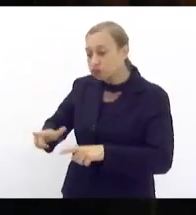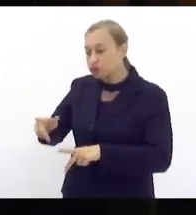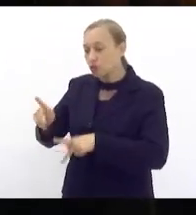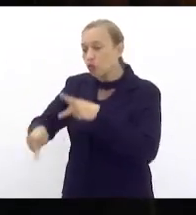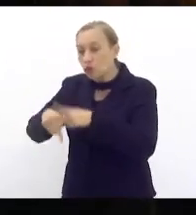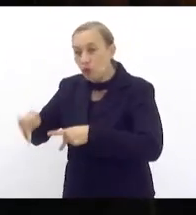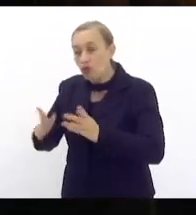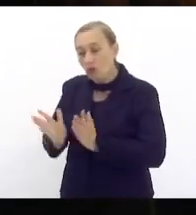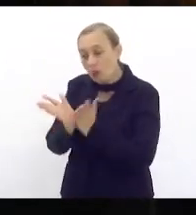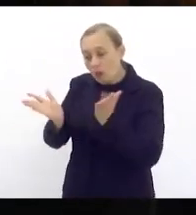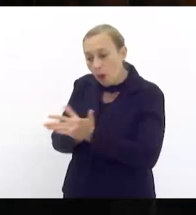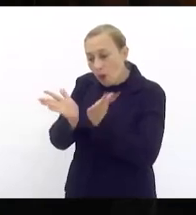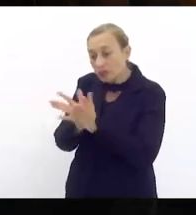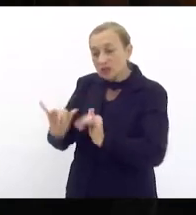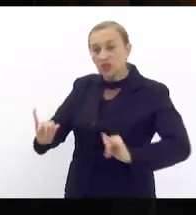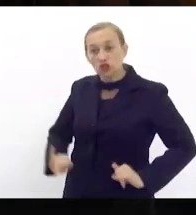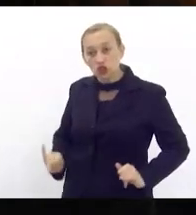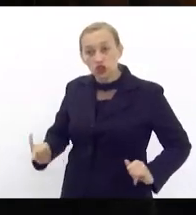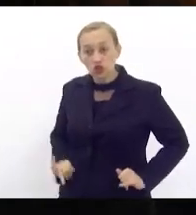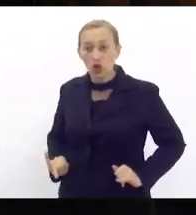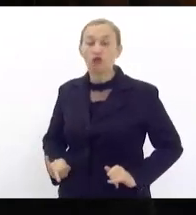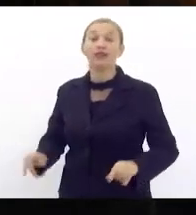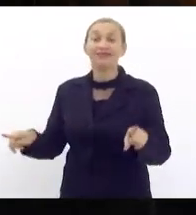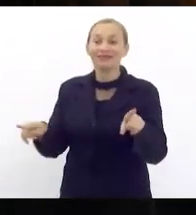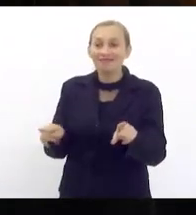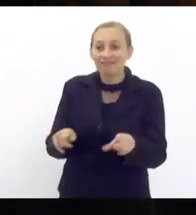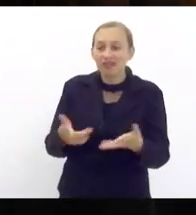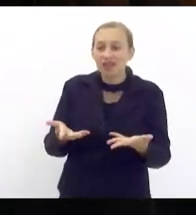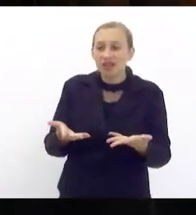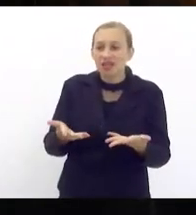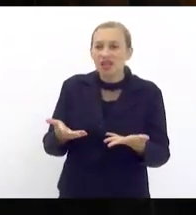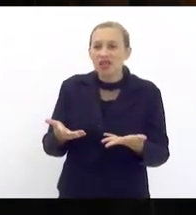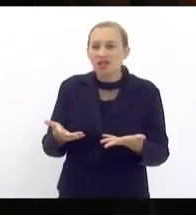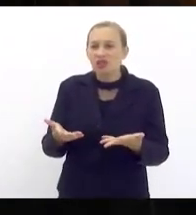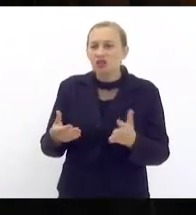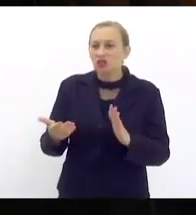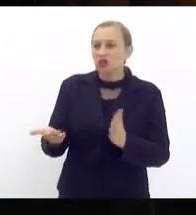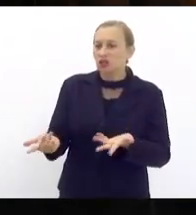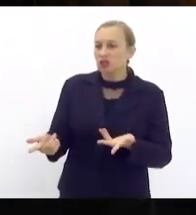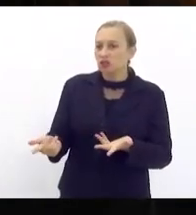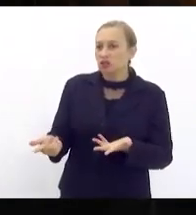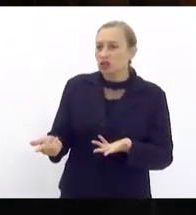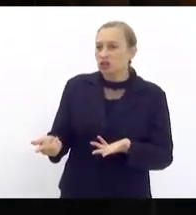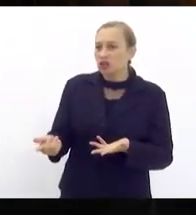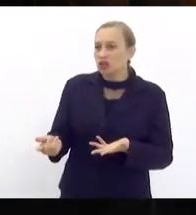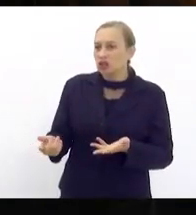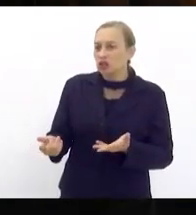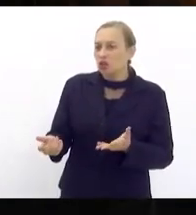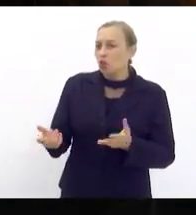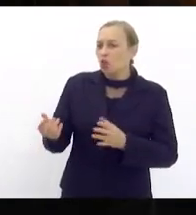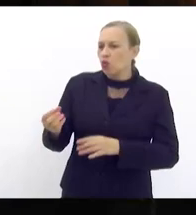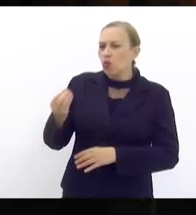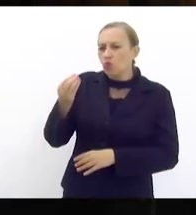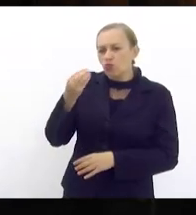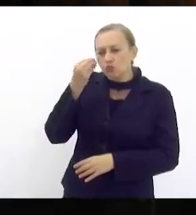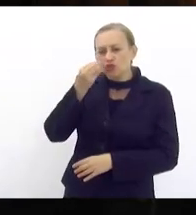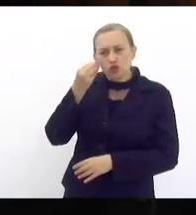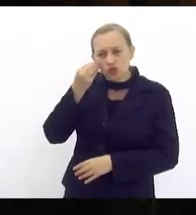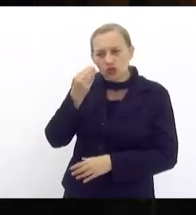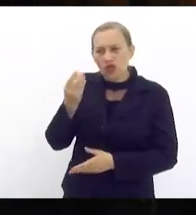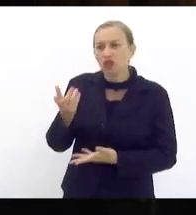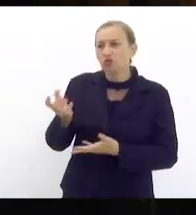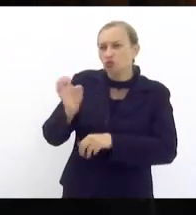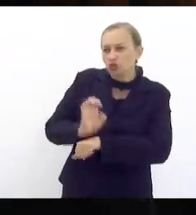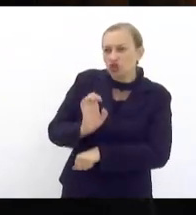sofre inclusive com a tentativa de criminalização que o estado impõe sobre a favela e a periferia